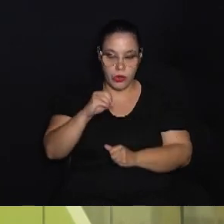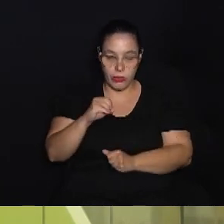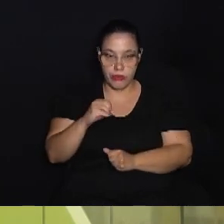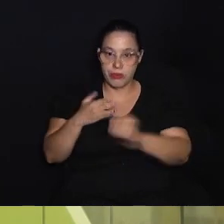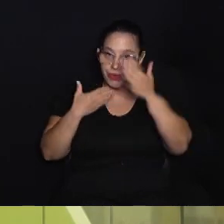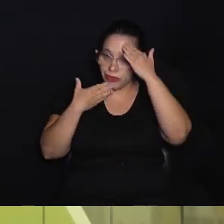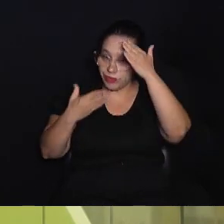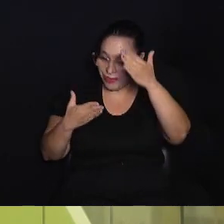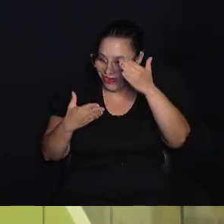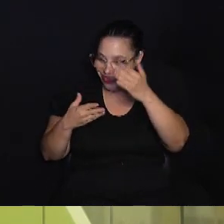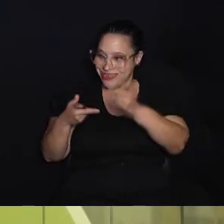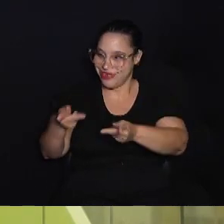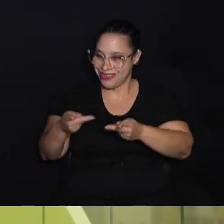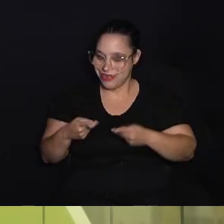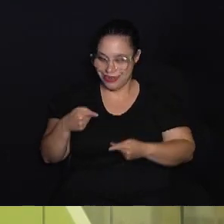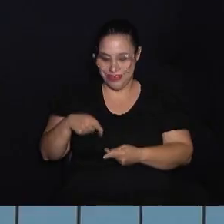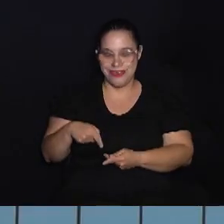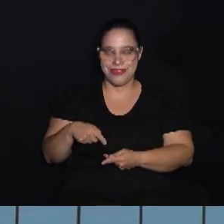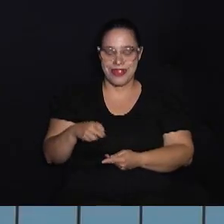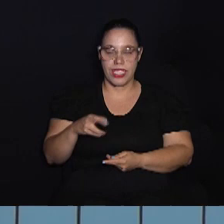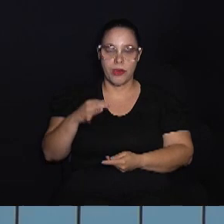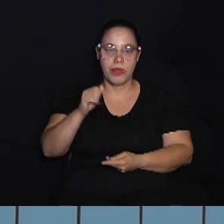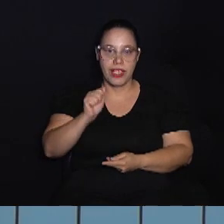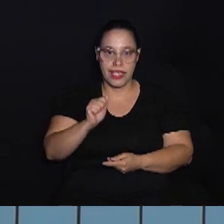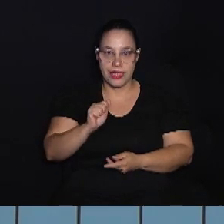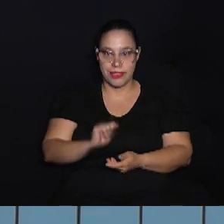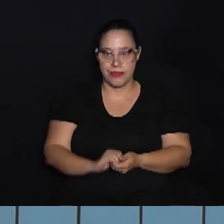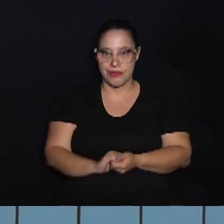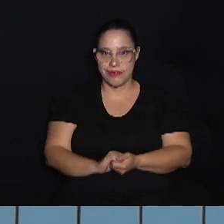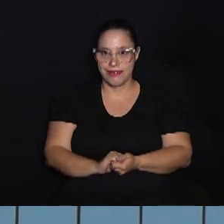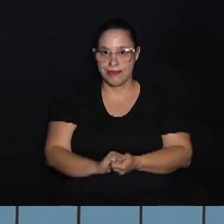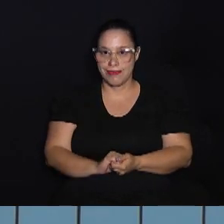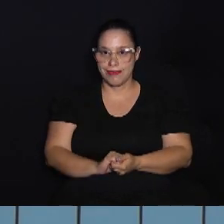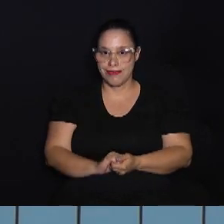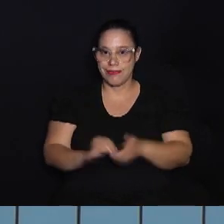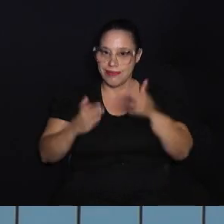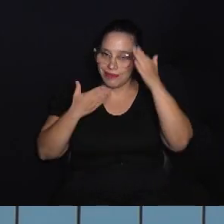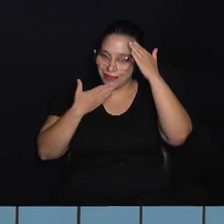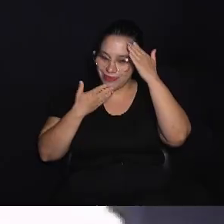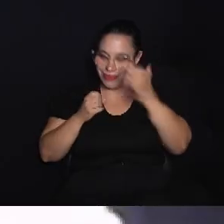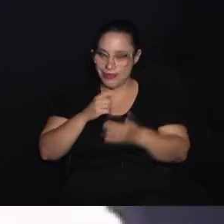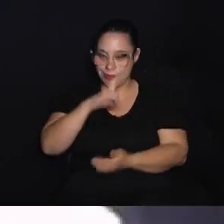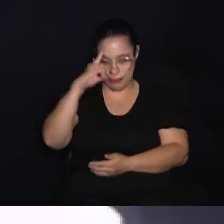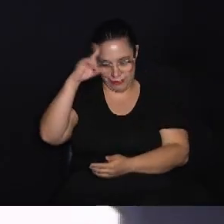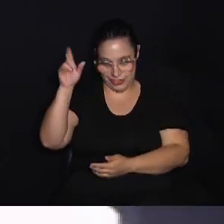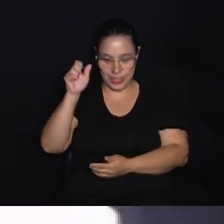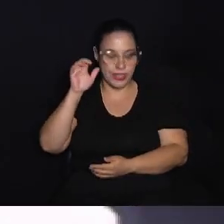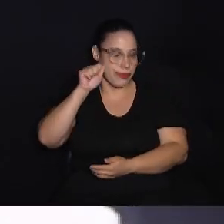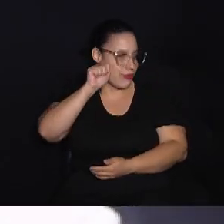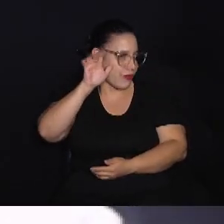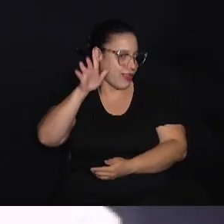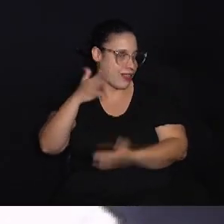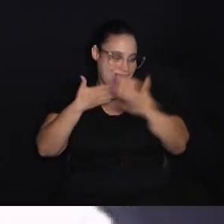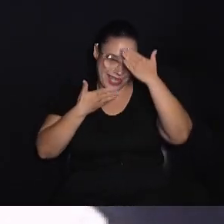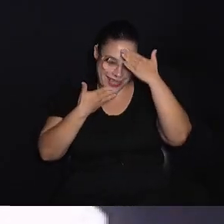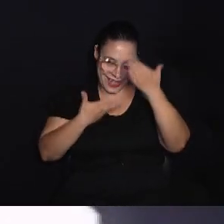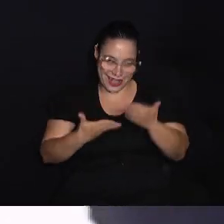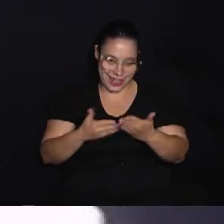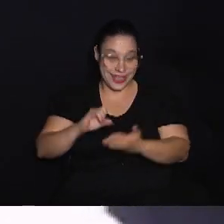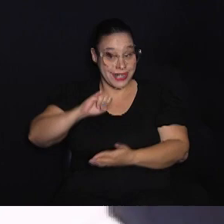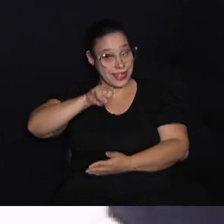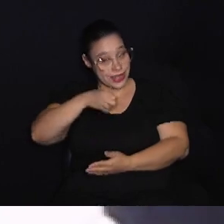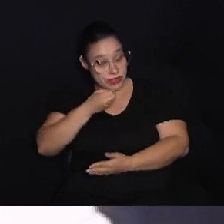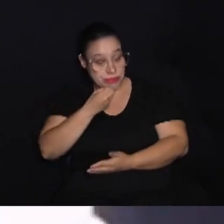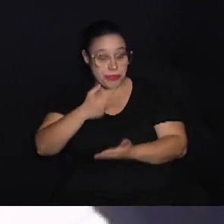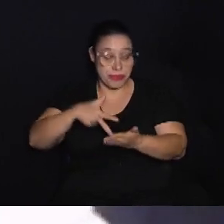de Eletroeletrônicos. Muito obrigada pela sua participação aqui com a gente, Tamara. Bom dia, Alexandra. Obrigada